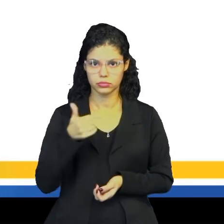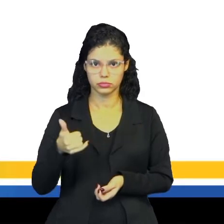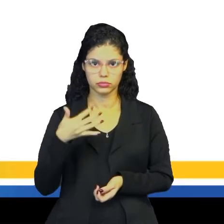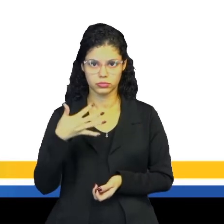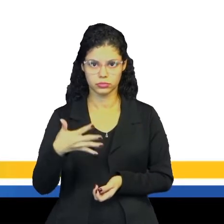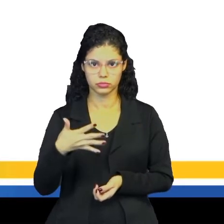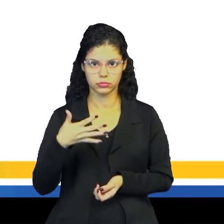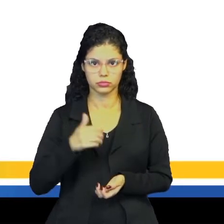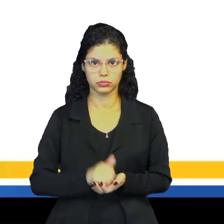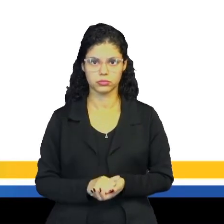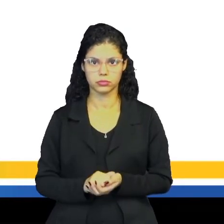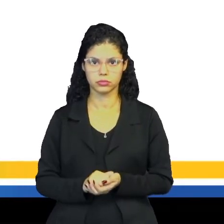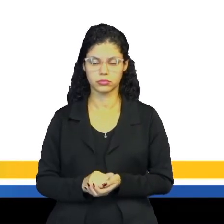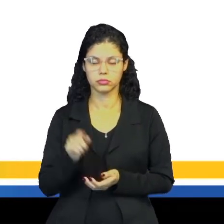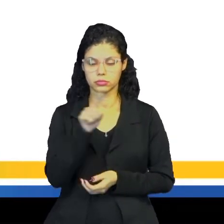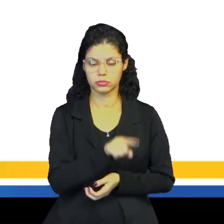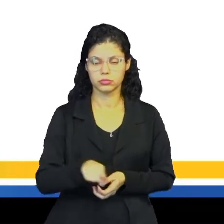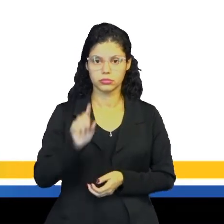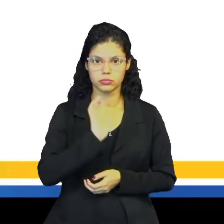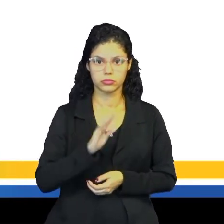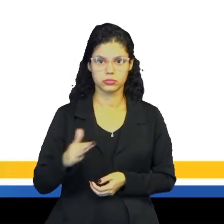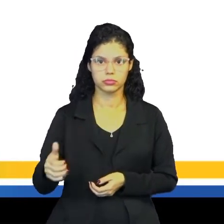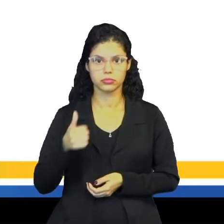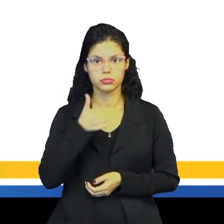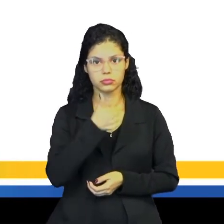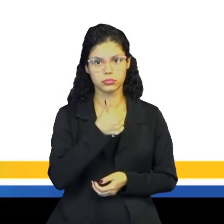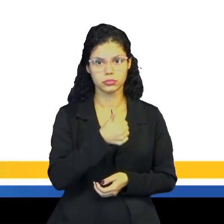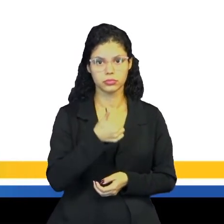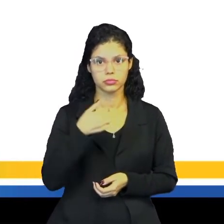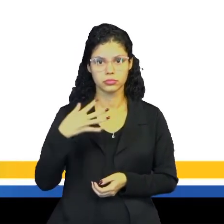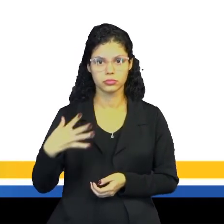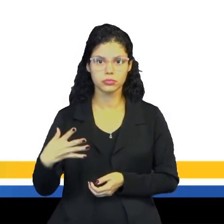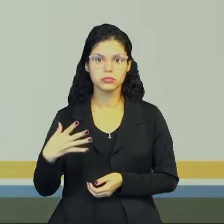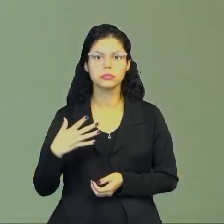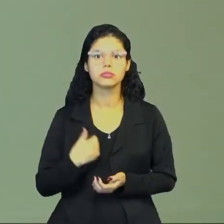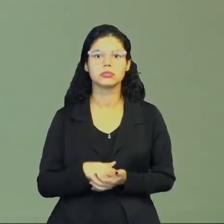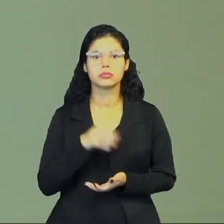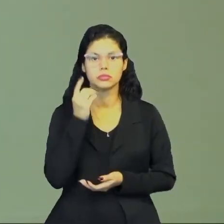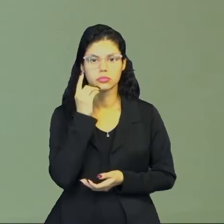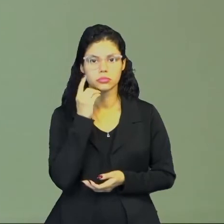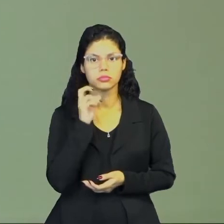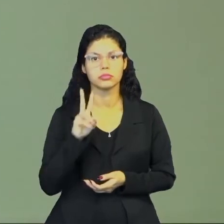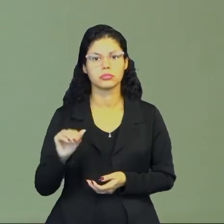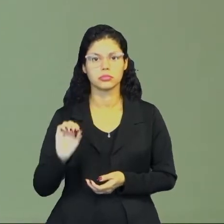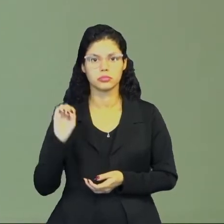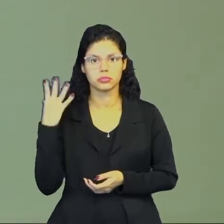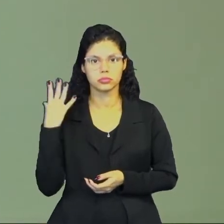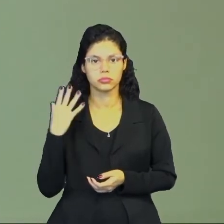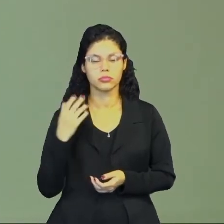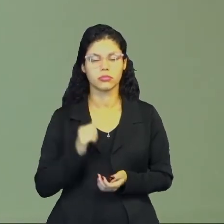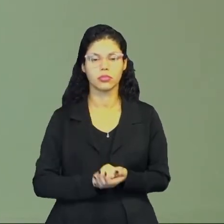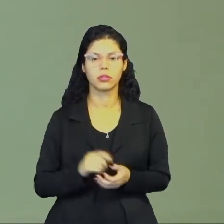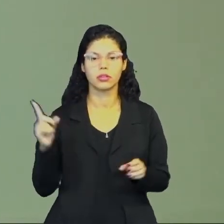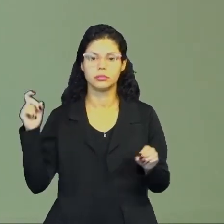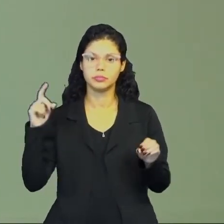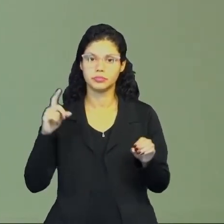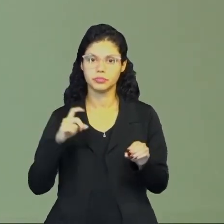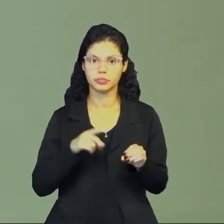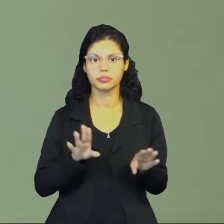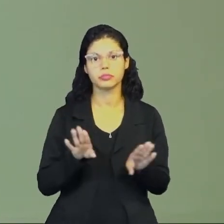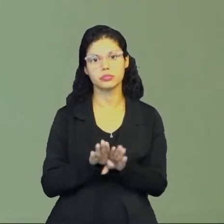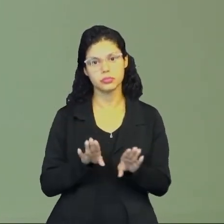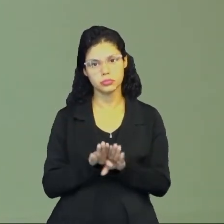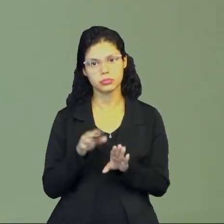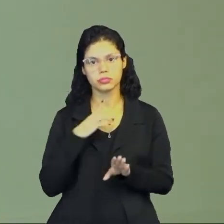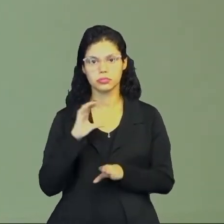do ciclo. Então, quando chega no 14º dia do ciclo, vai ocorrer então o chamado período fértil, que é também essa fase